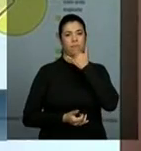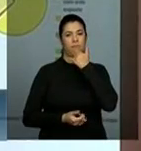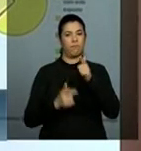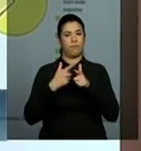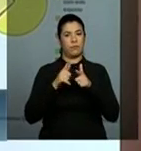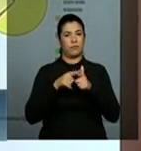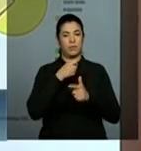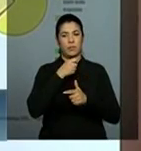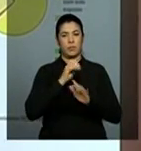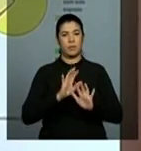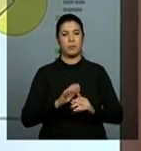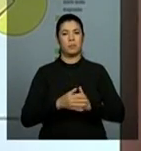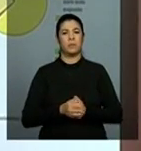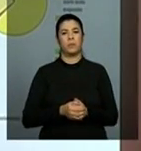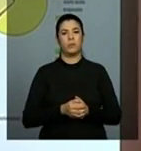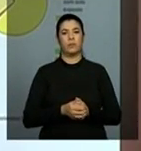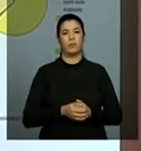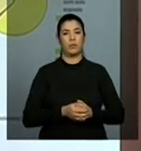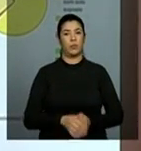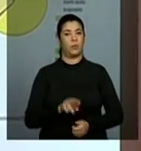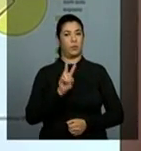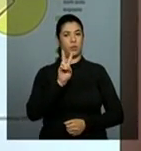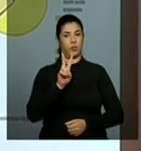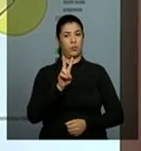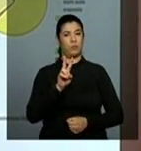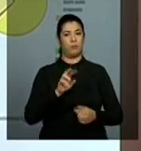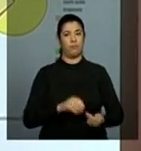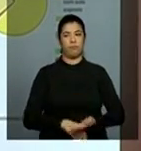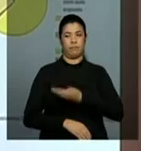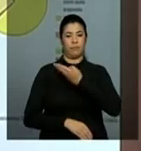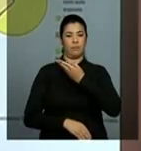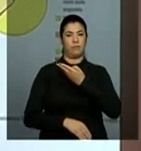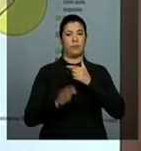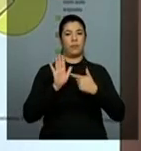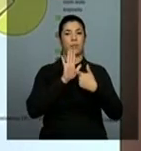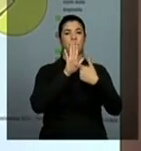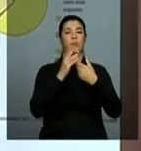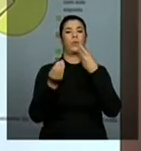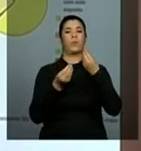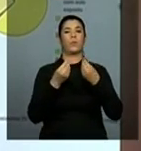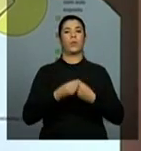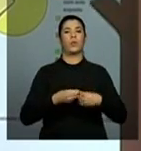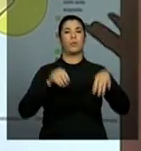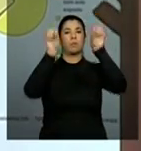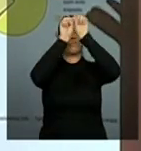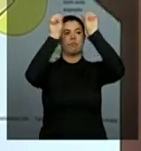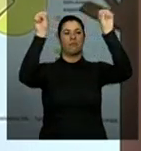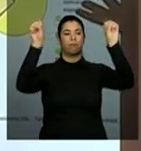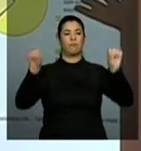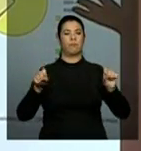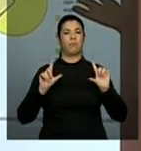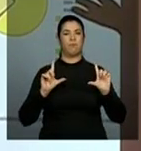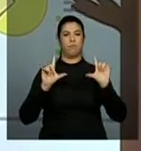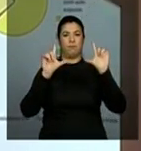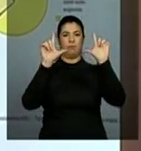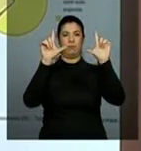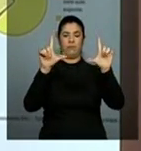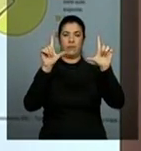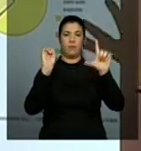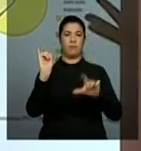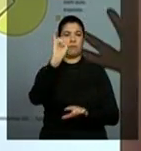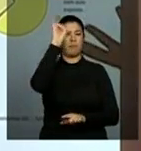funcionando? Só para que vocês tenham uma ideia de como será esse portal, essa plataforma. Isso aqui é importante, porque